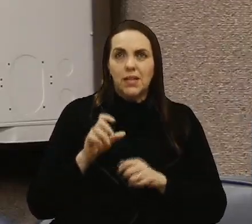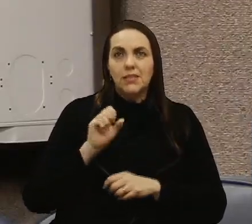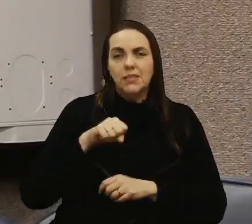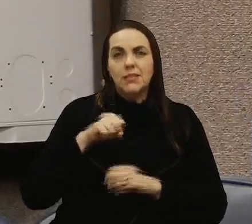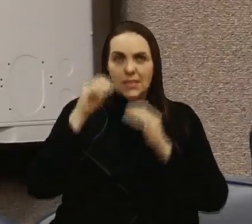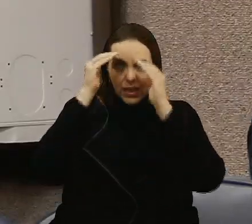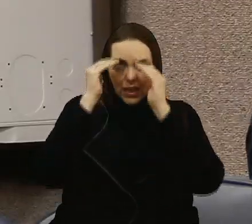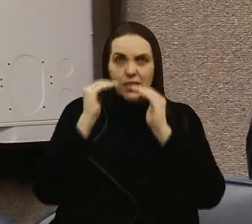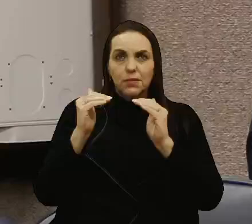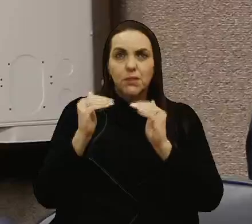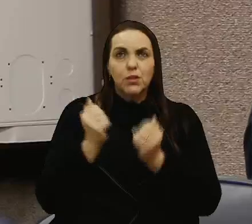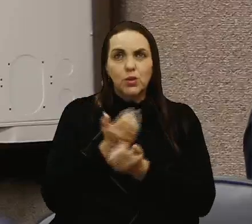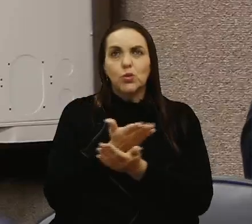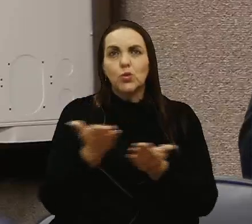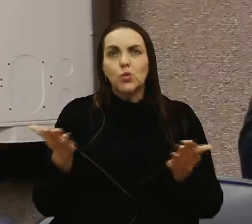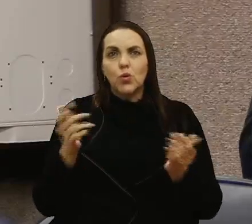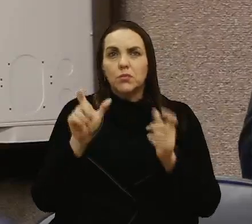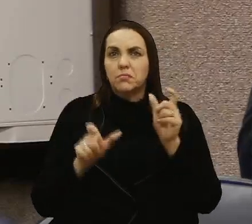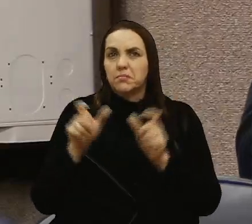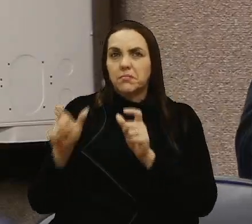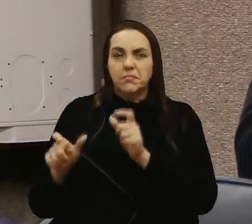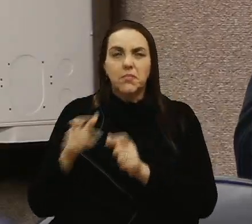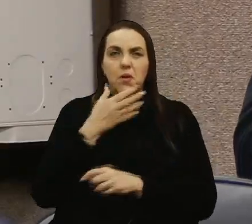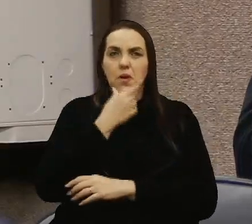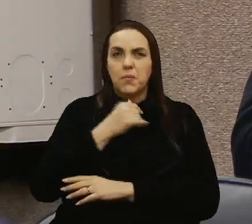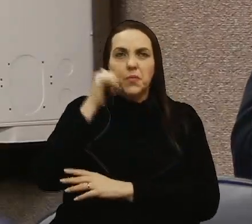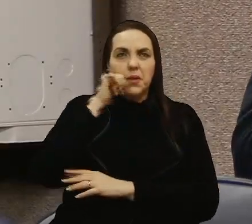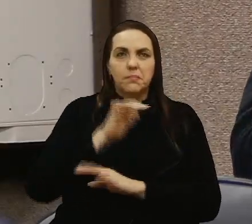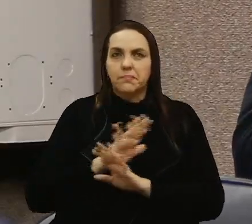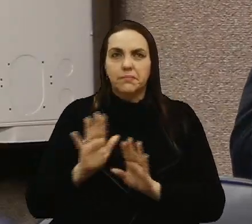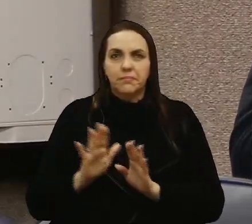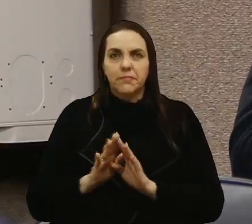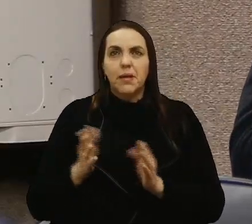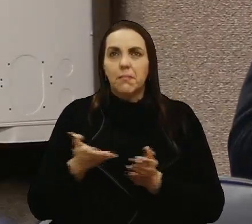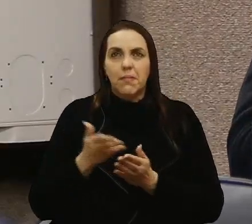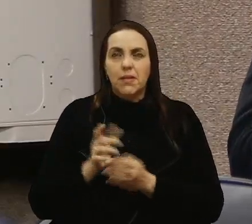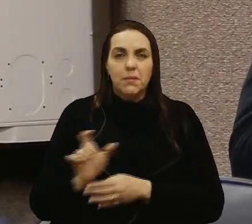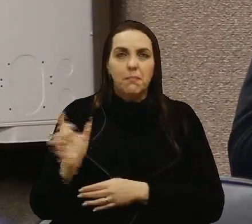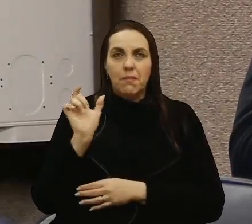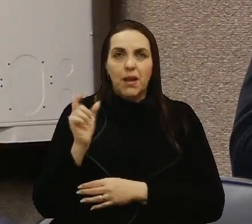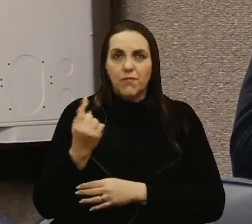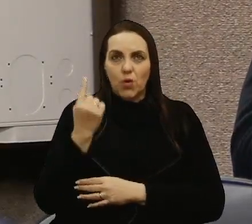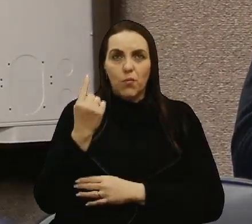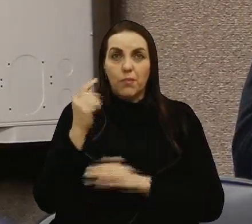respeito a todas as pessoas, independente se é homem ou mulher, né? Mas a palavra é uma só: